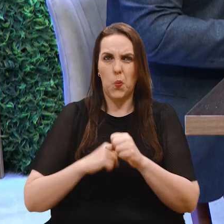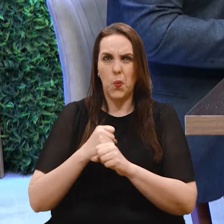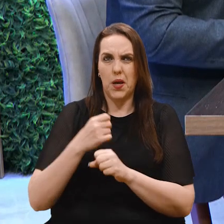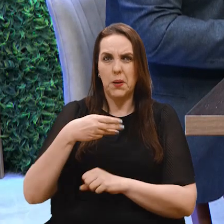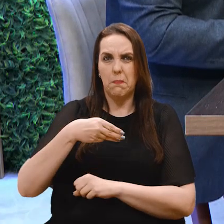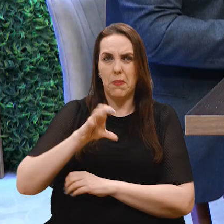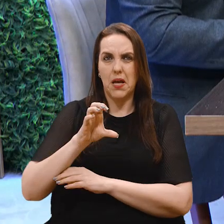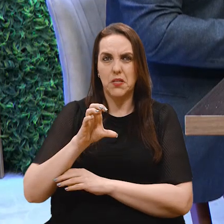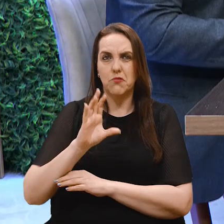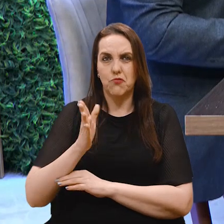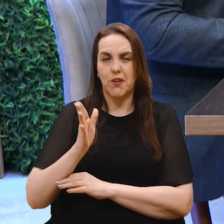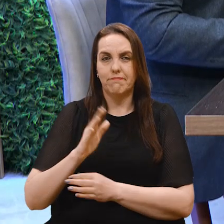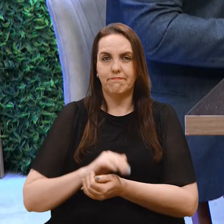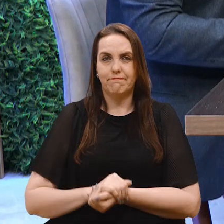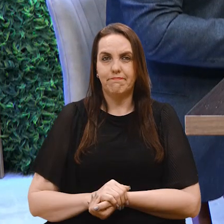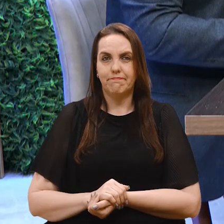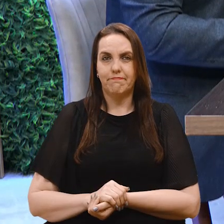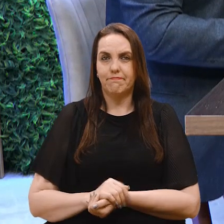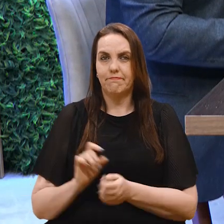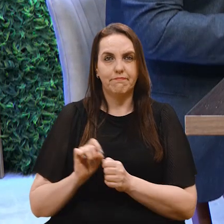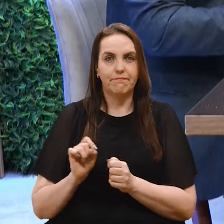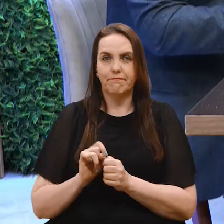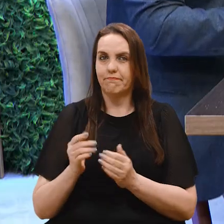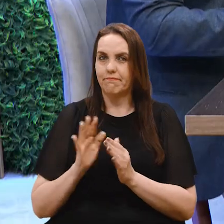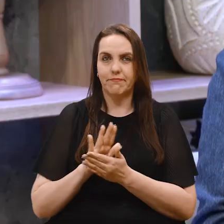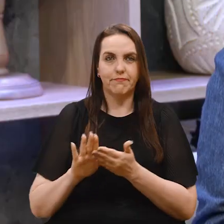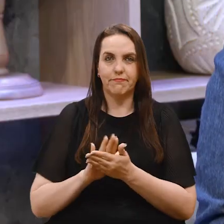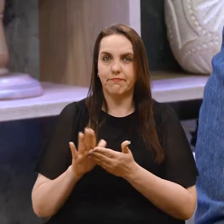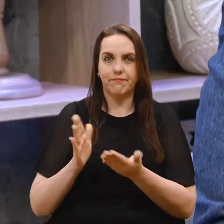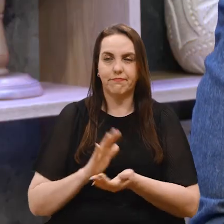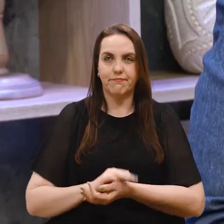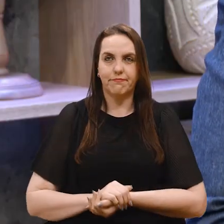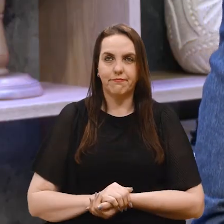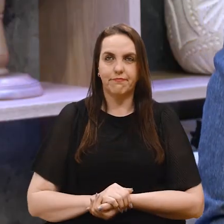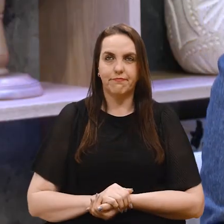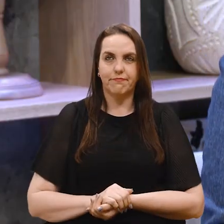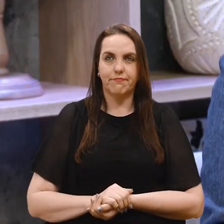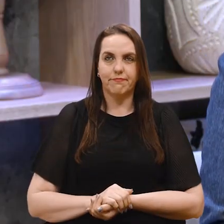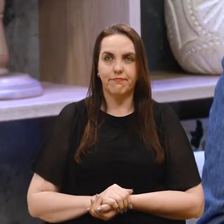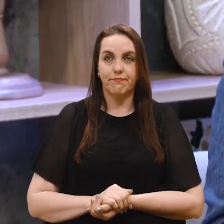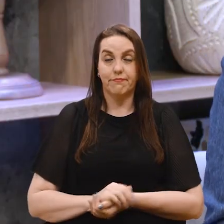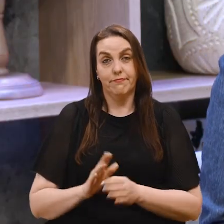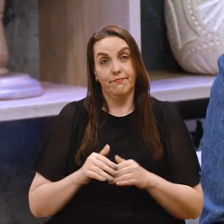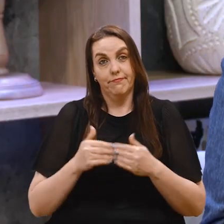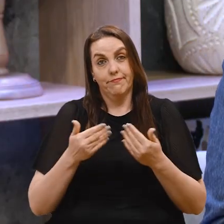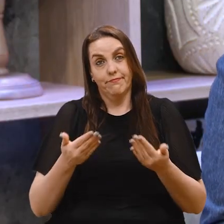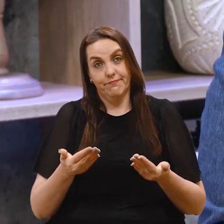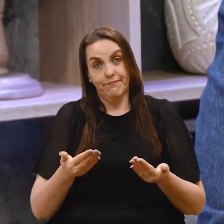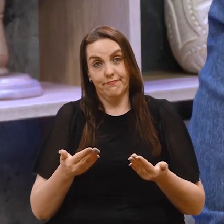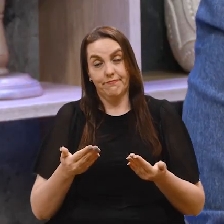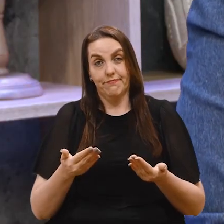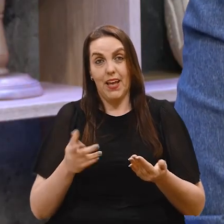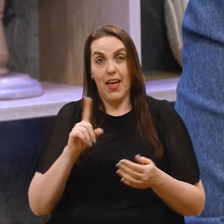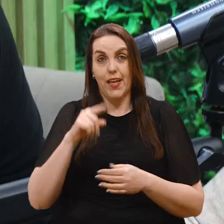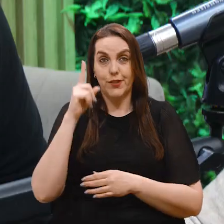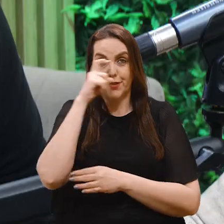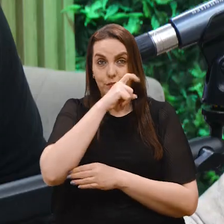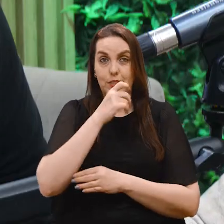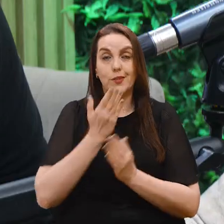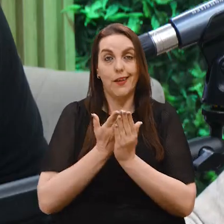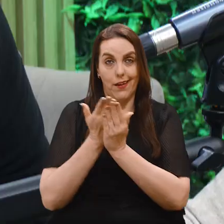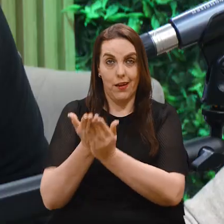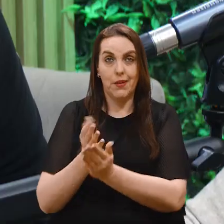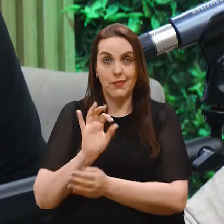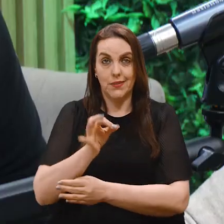ela foi reaberta. Certo. Bom, e isso está e é difícil. Sendo encaminhado. Os da funerária